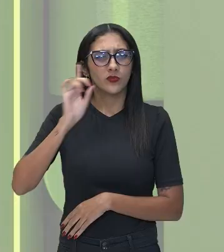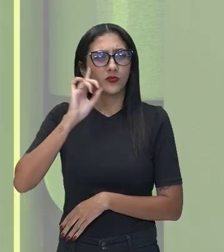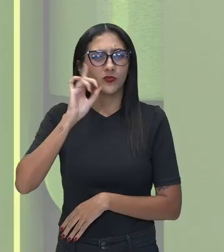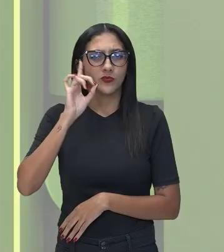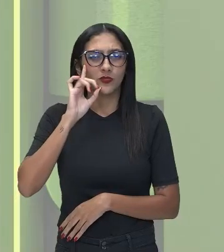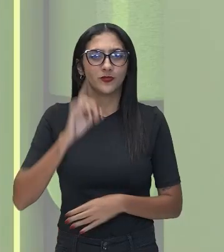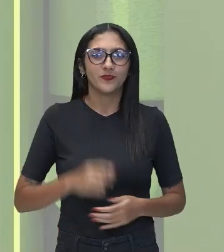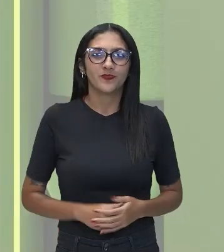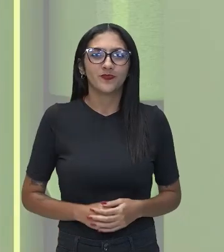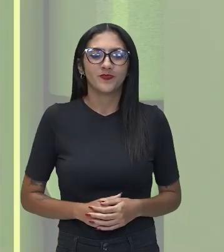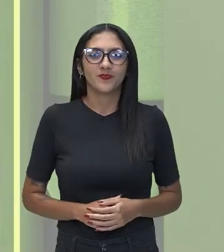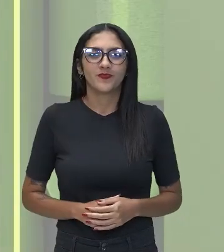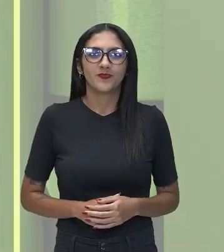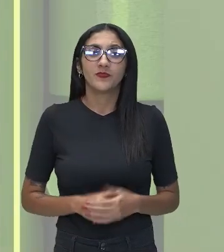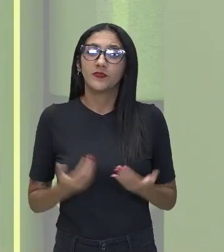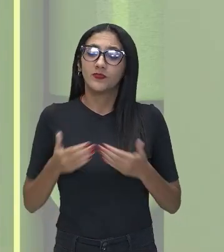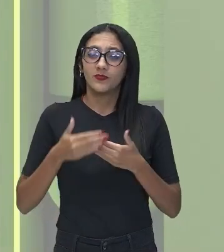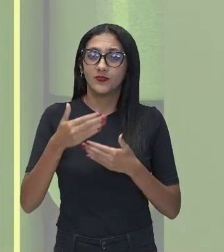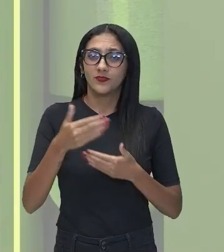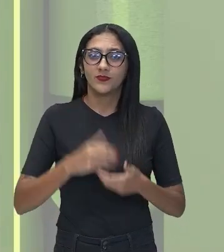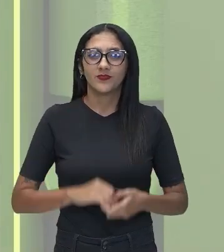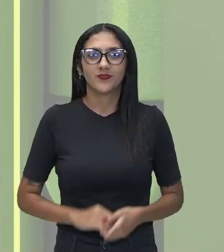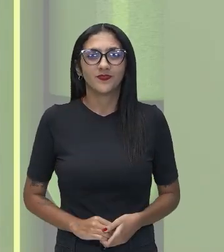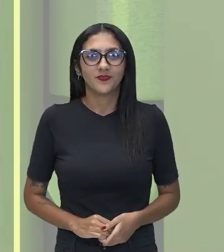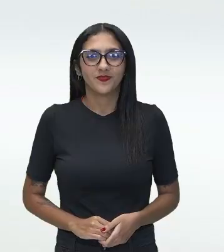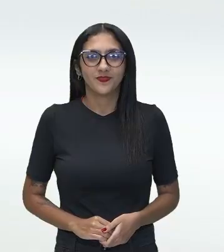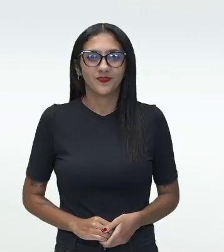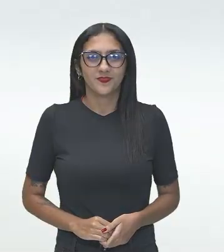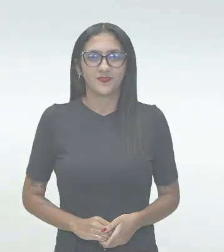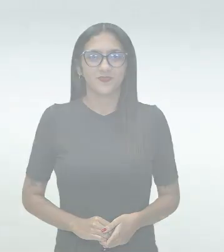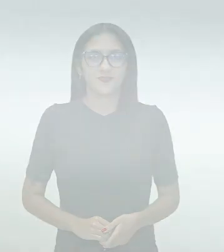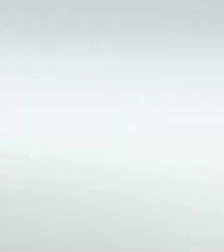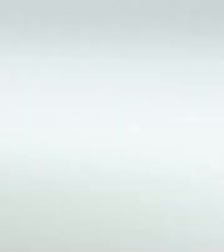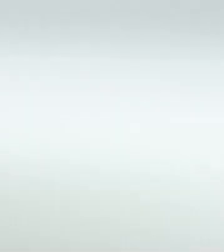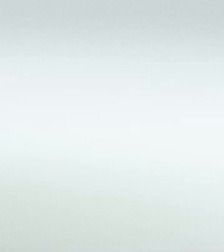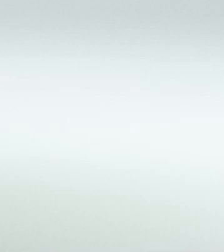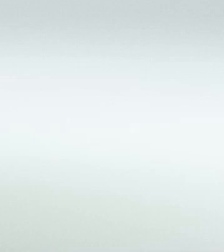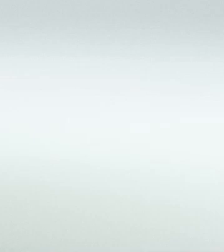cotidiano. E agora vamos para a nossa aula.